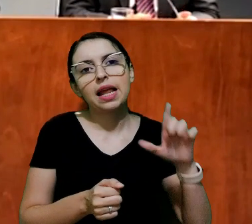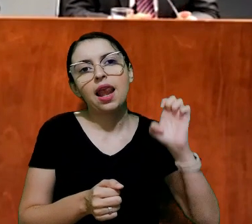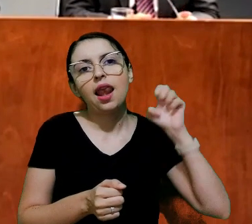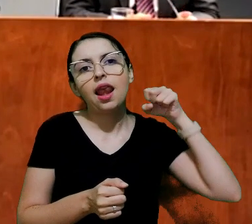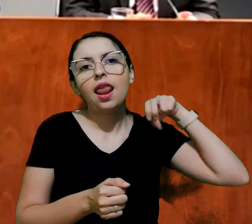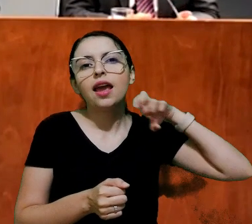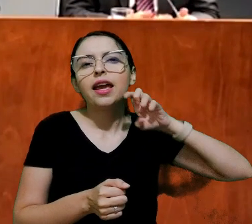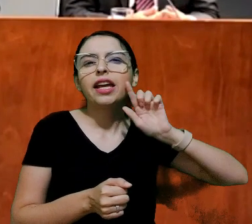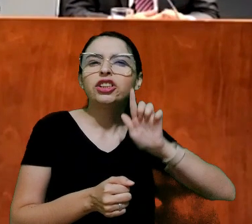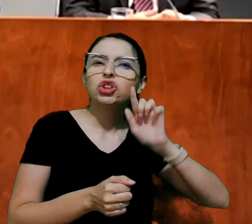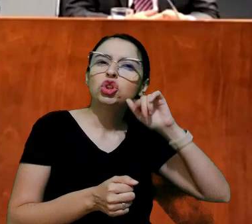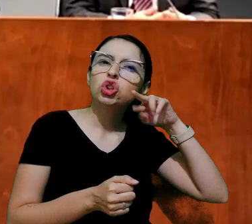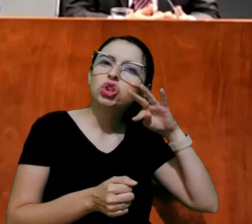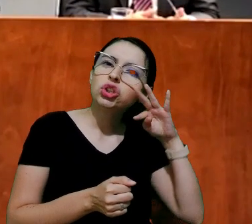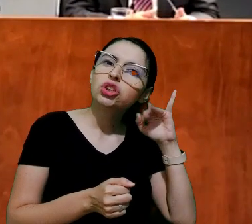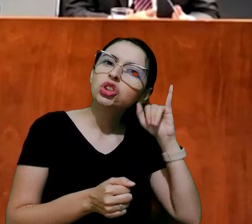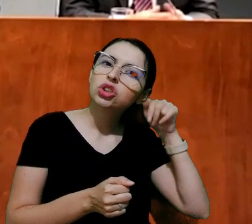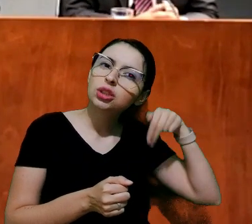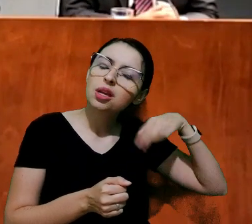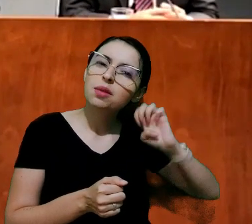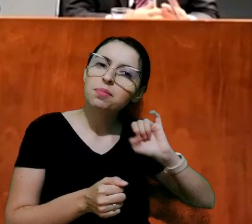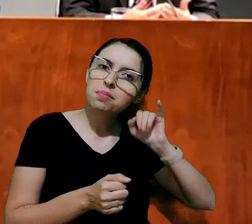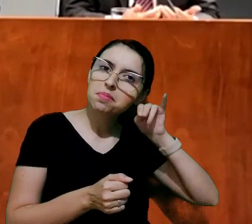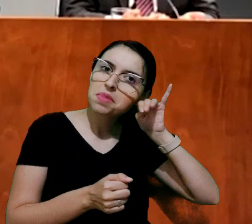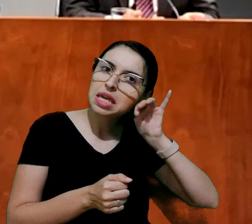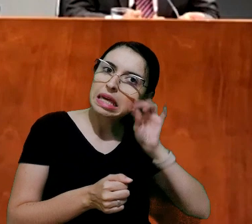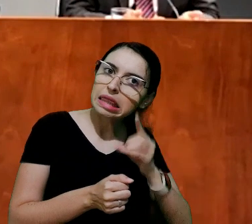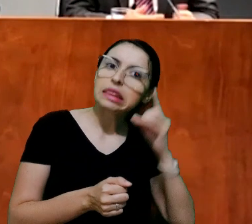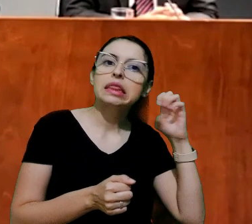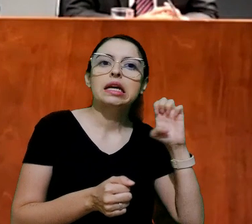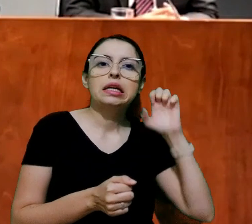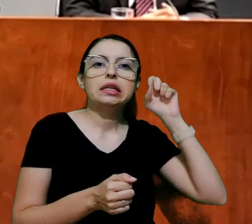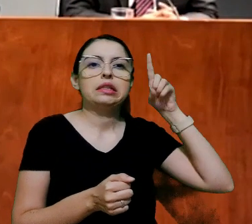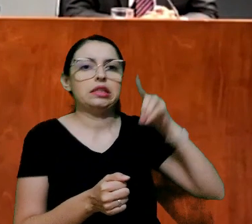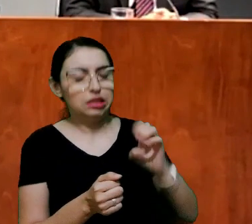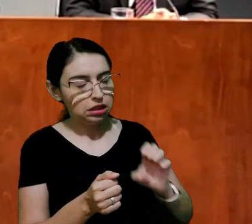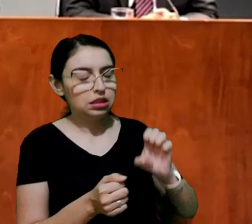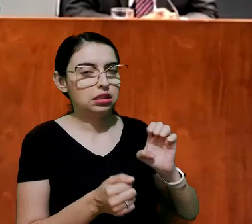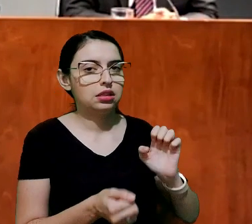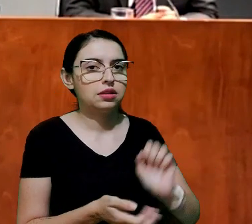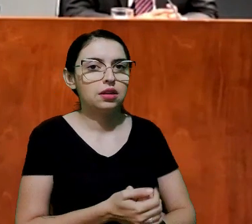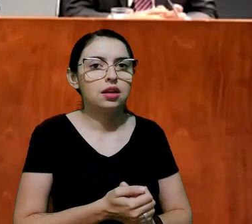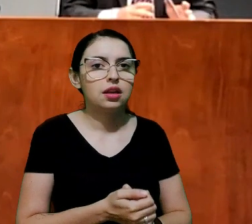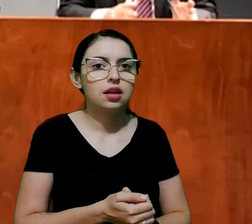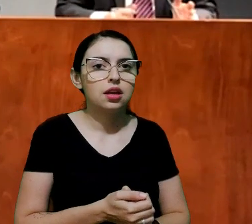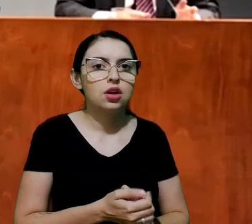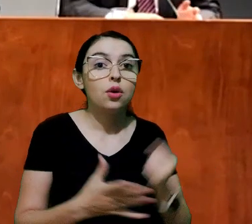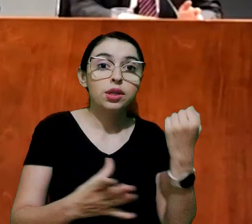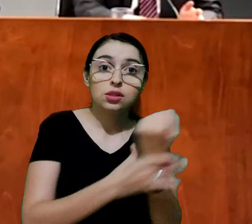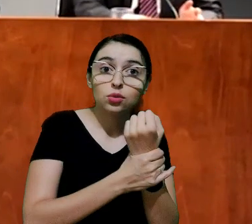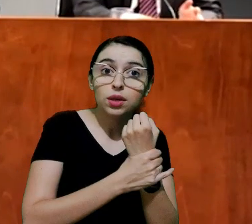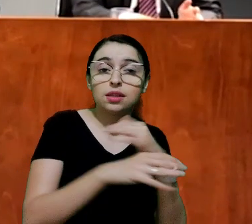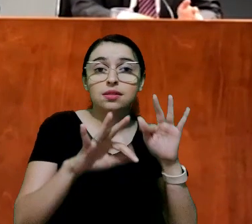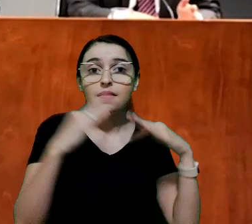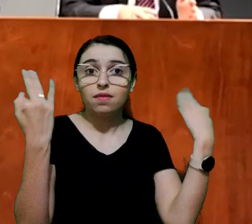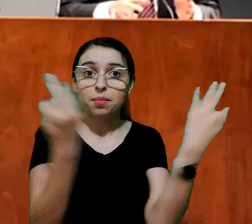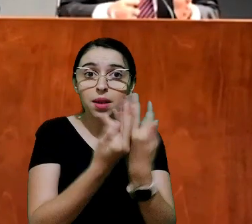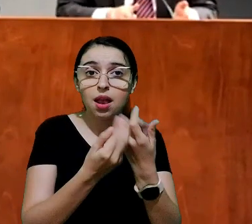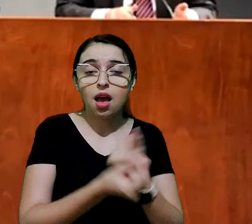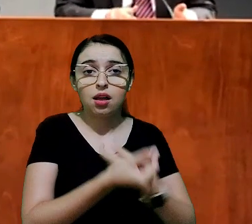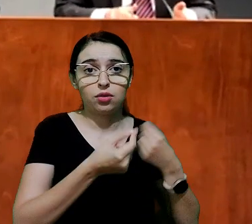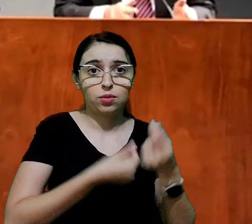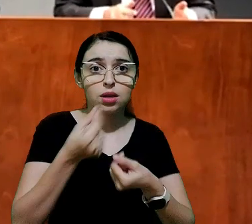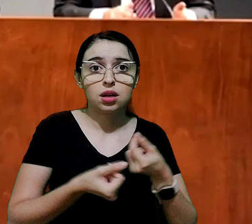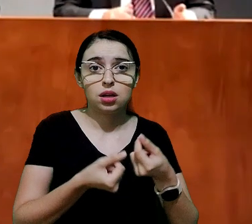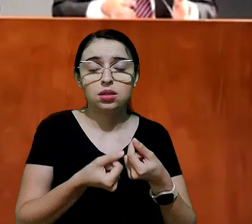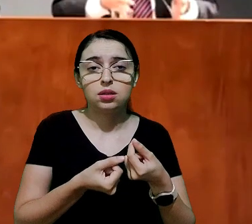tem legitimidade. É uma exceção à regra geral. E um outro aspecto é que o que se